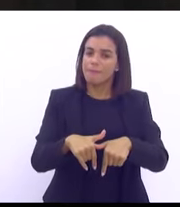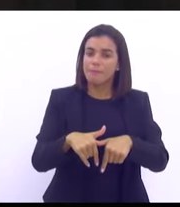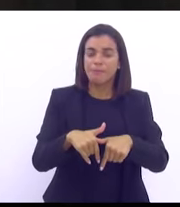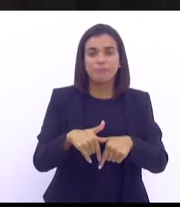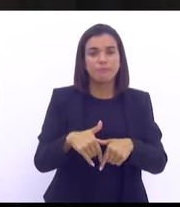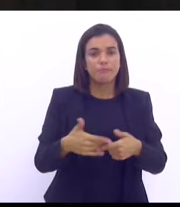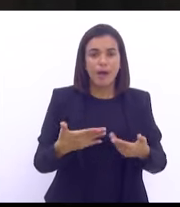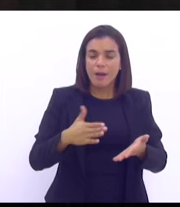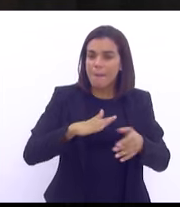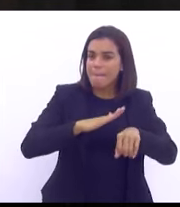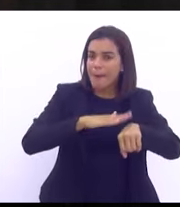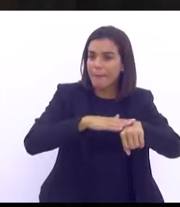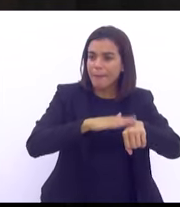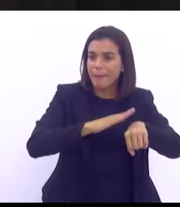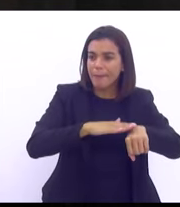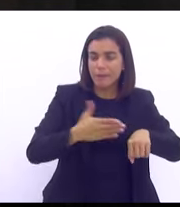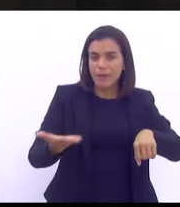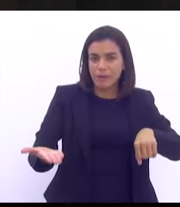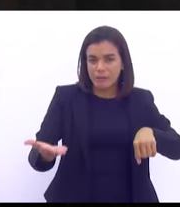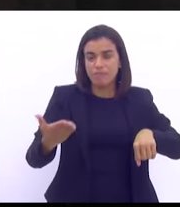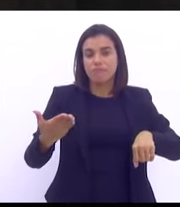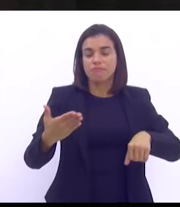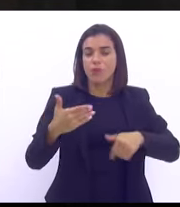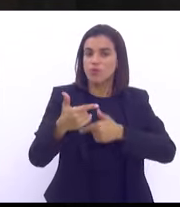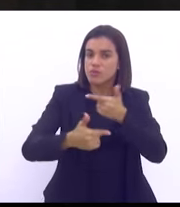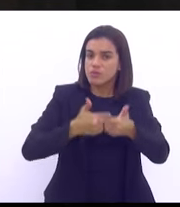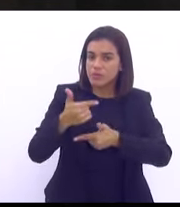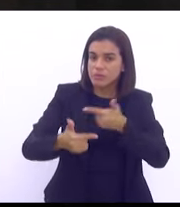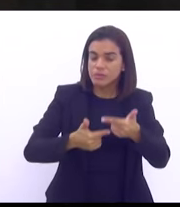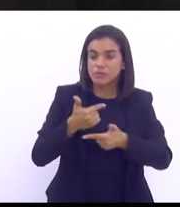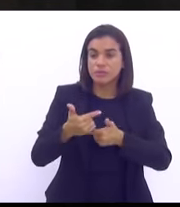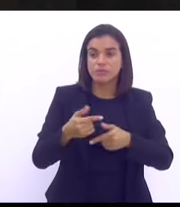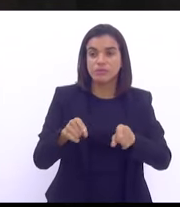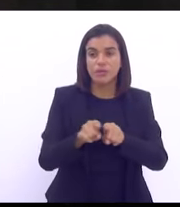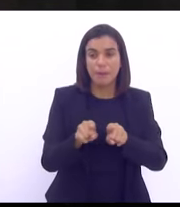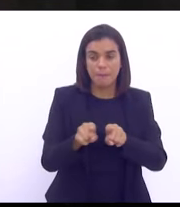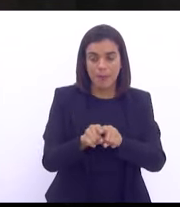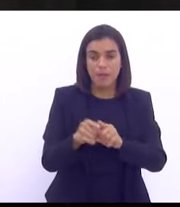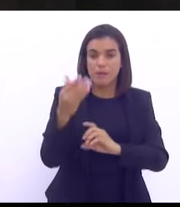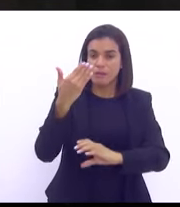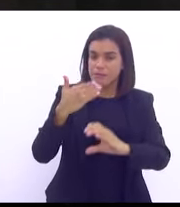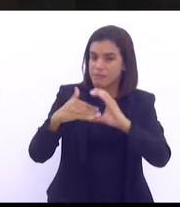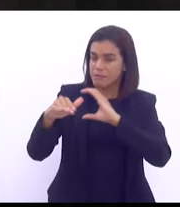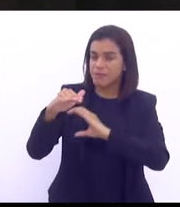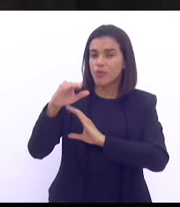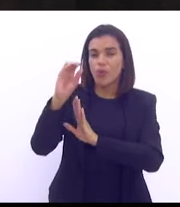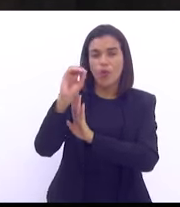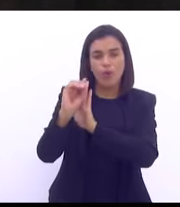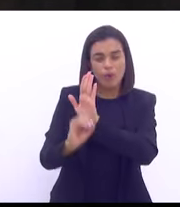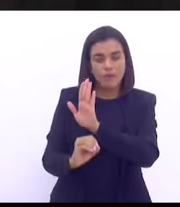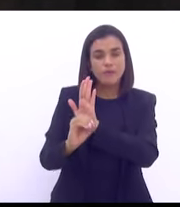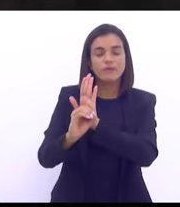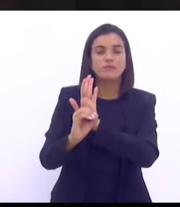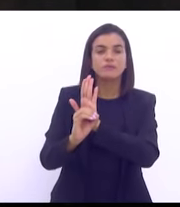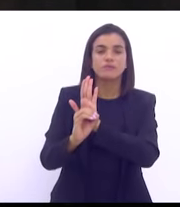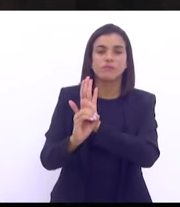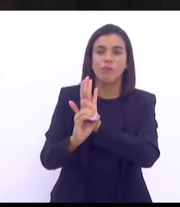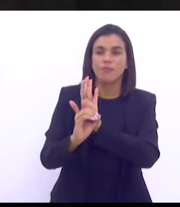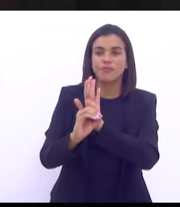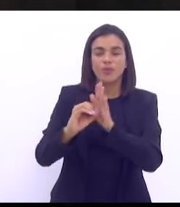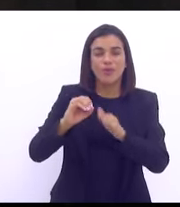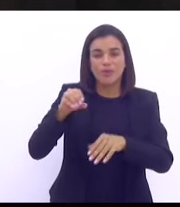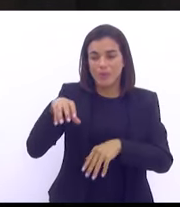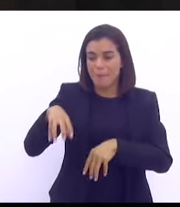melhora desse serviço, dessas concessões. Enviem também para o secretário um ofício com todas as